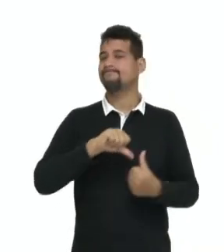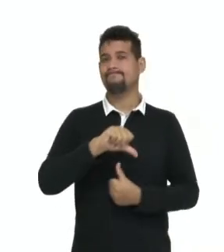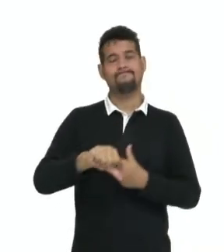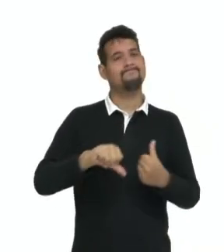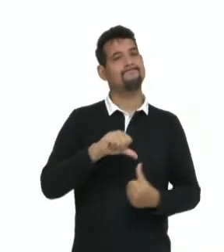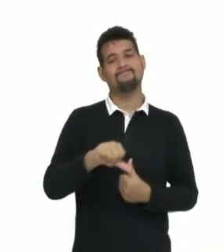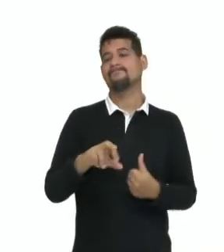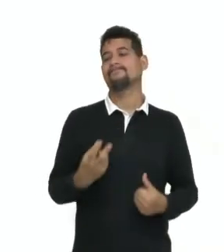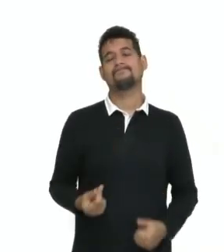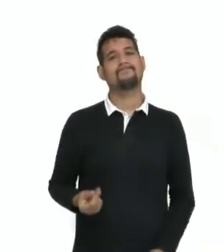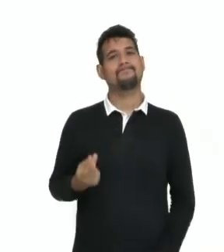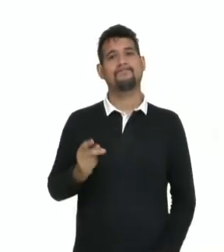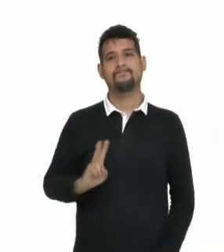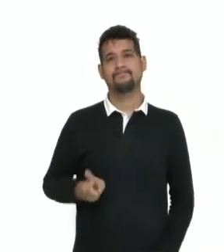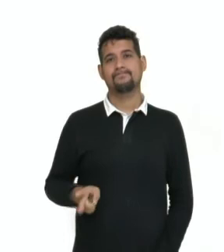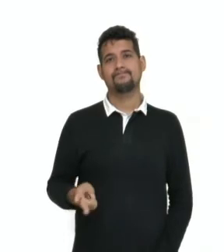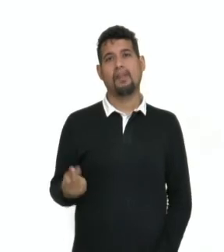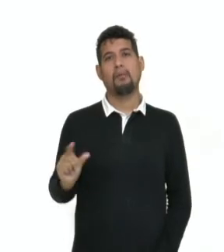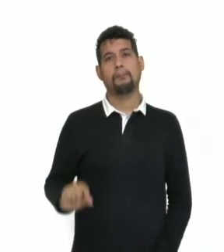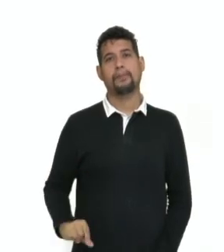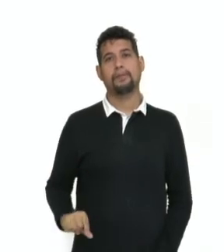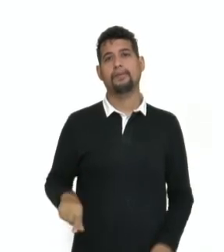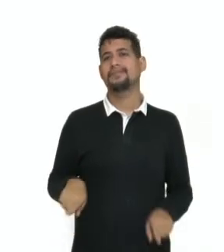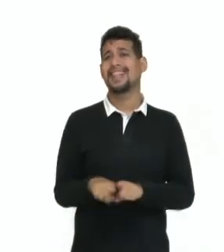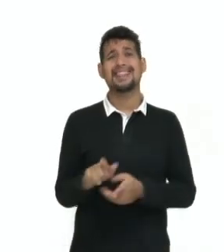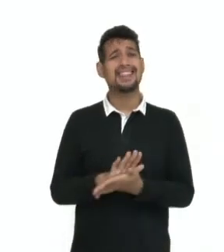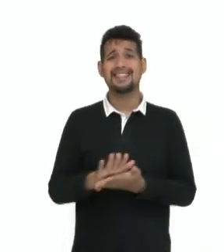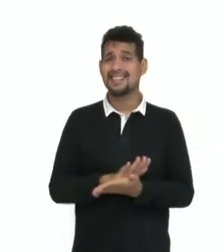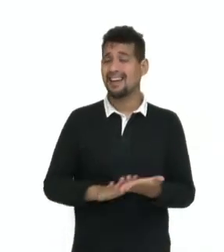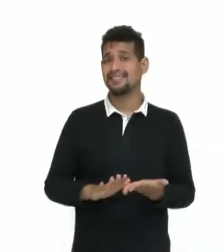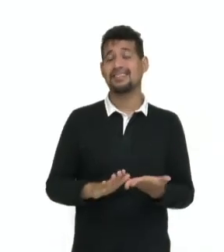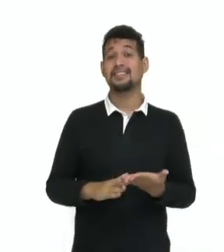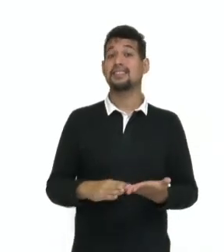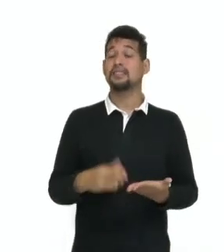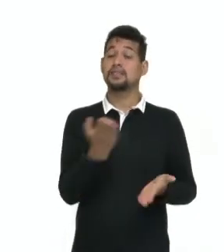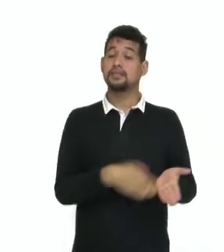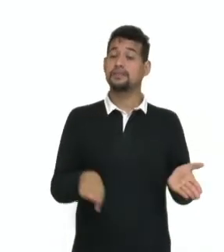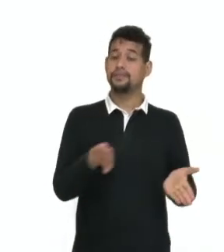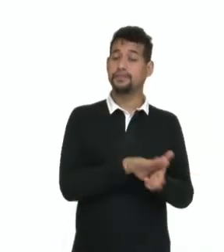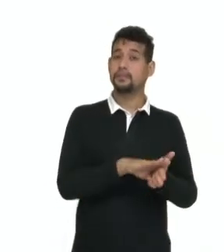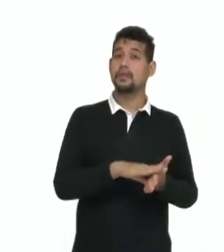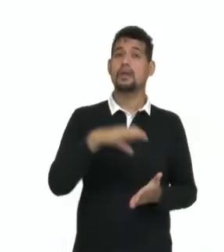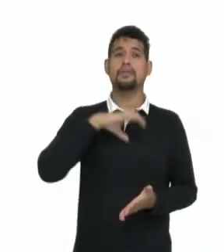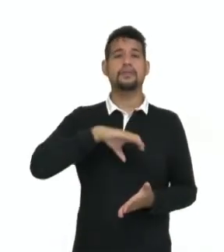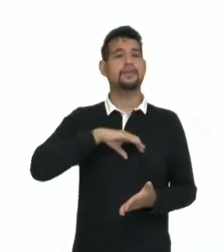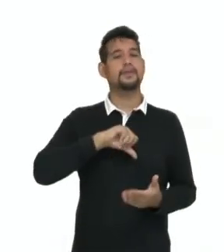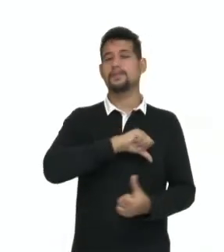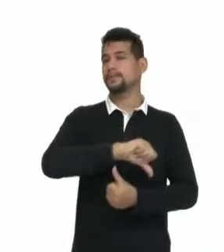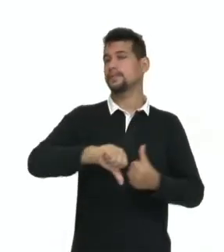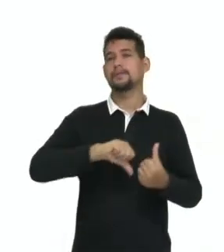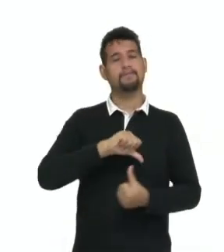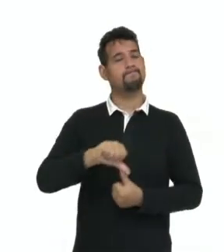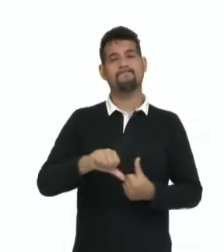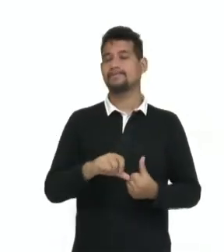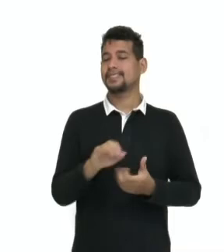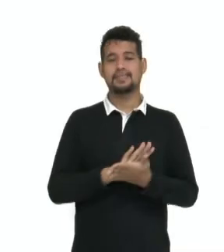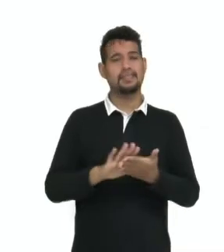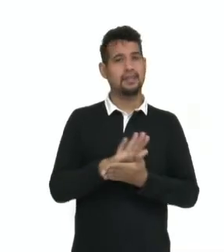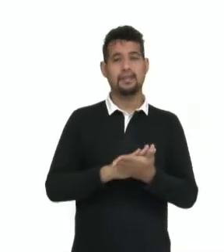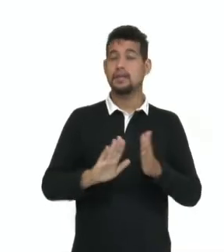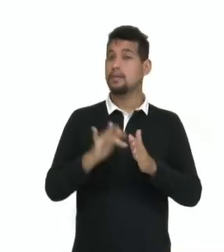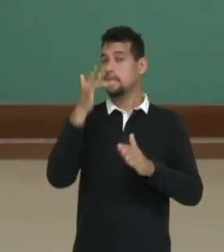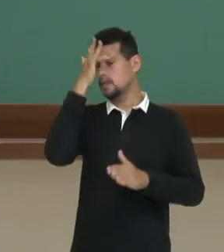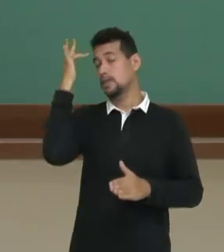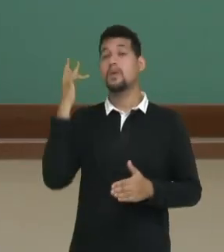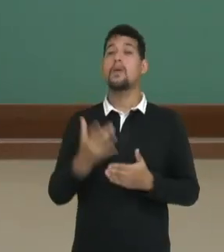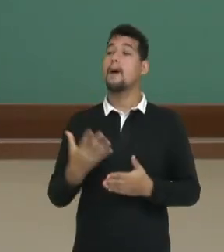sua condição. A chegada da corte portuguesa não alterou as relações de poder estabelecidas entre brancos